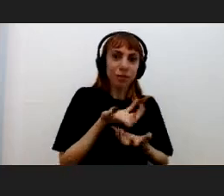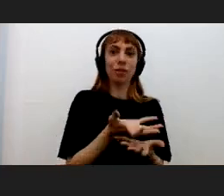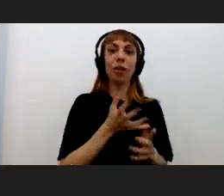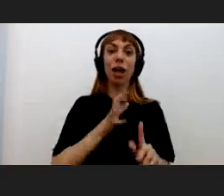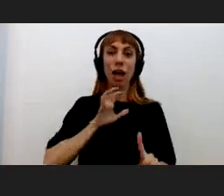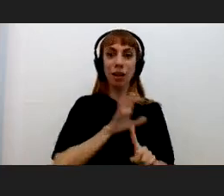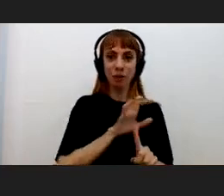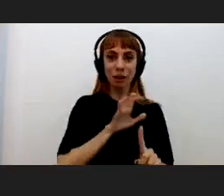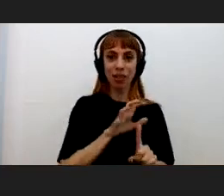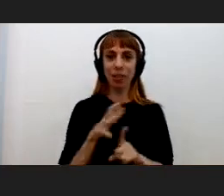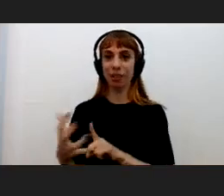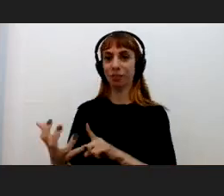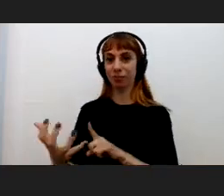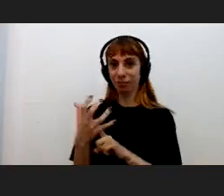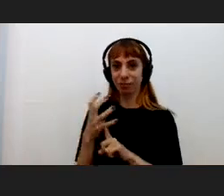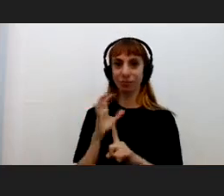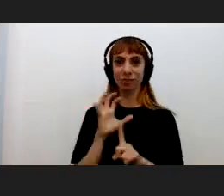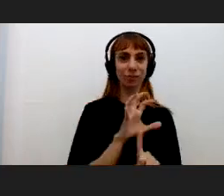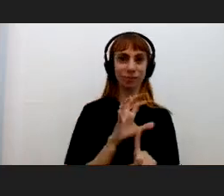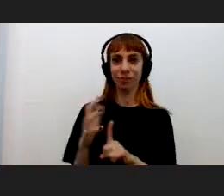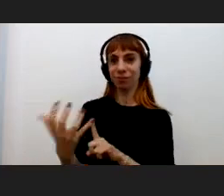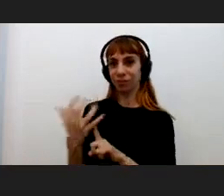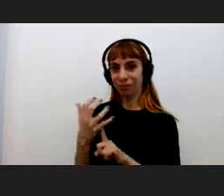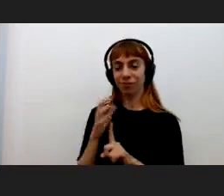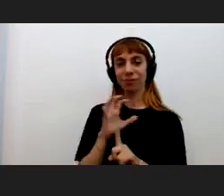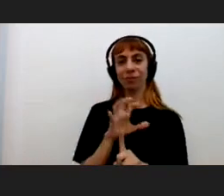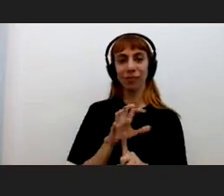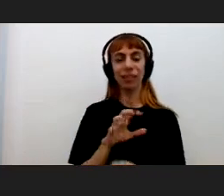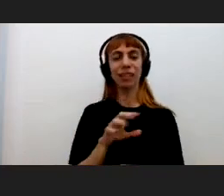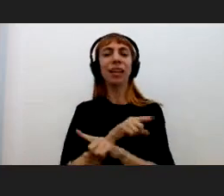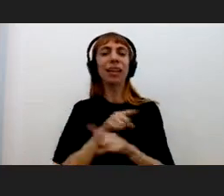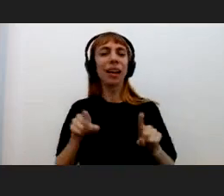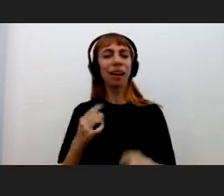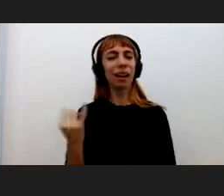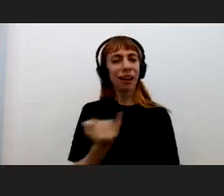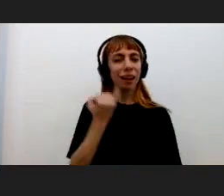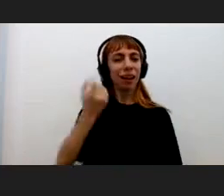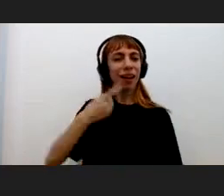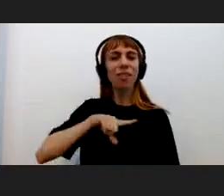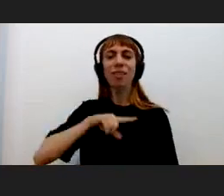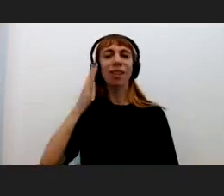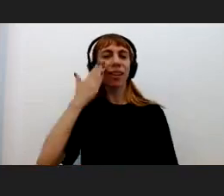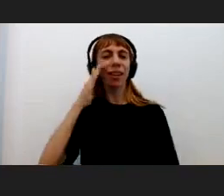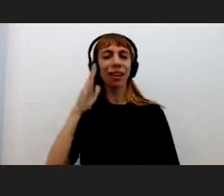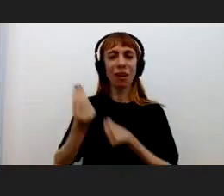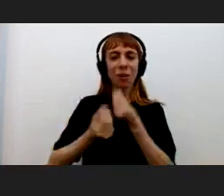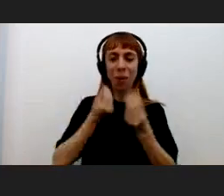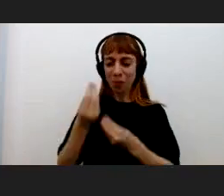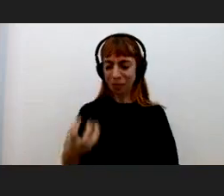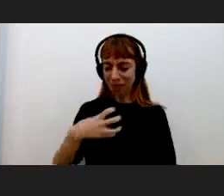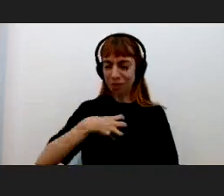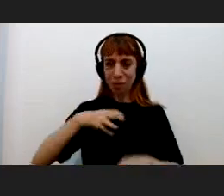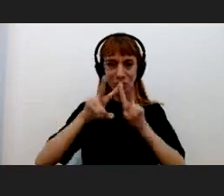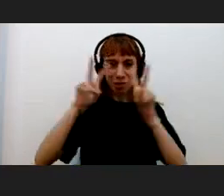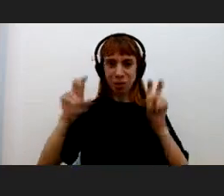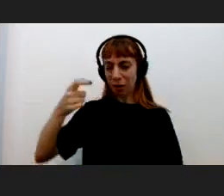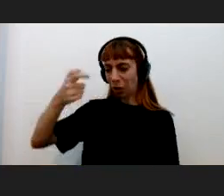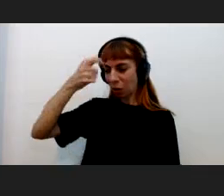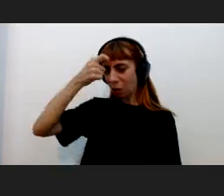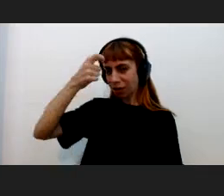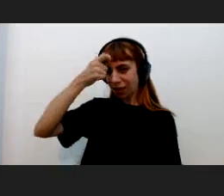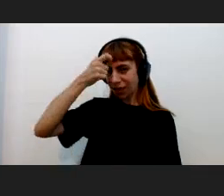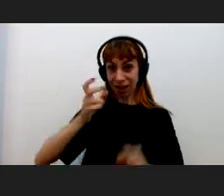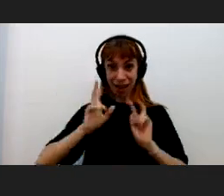Isso é importante para entender até o próprio sentido que se faz a respeito de consciência, não uma consciência que acontece de dentro para